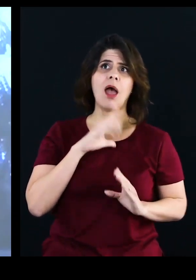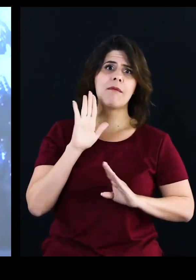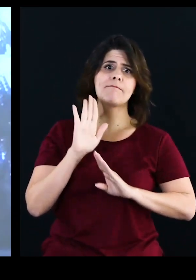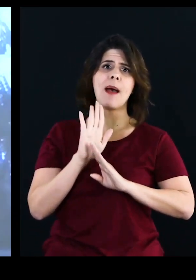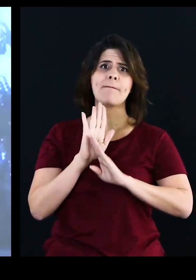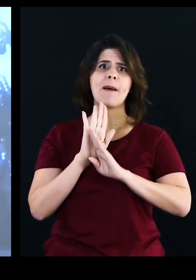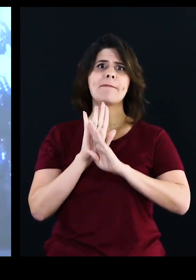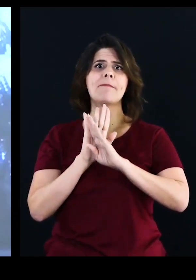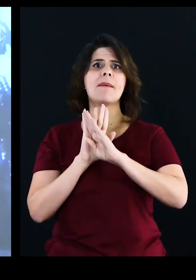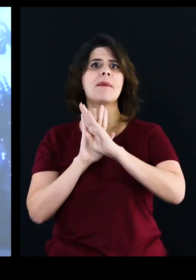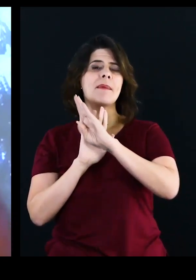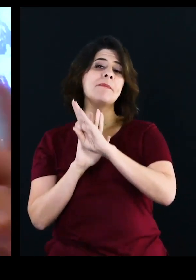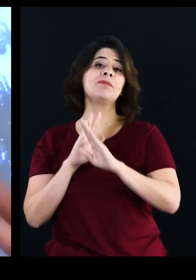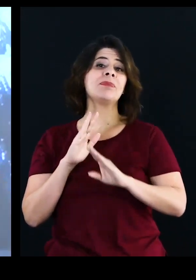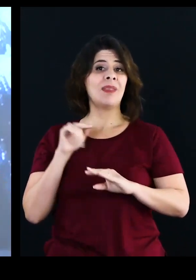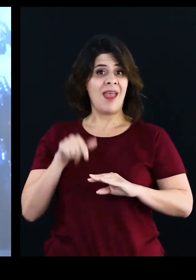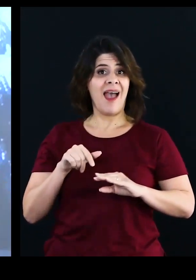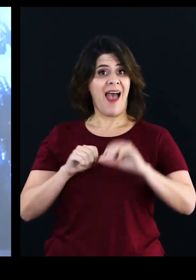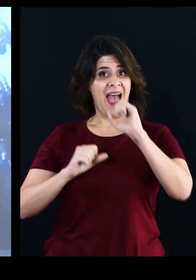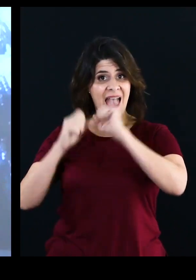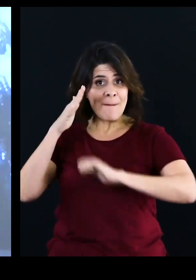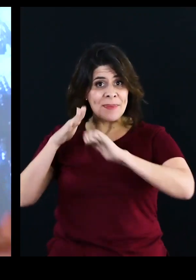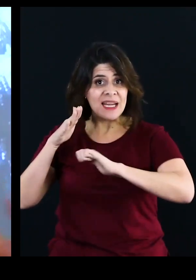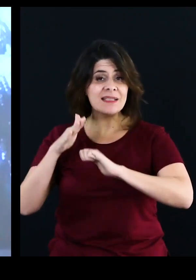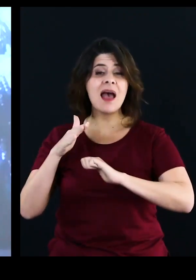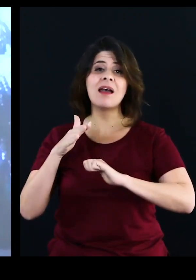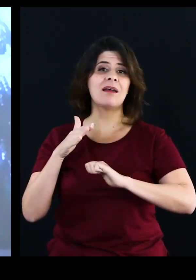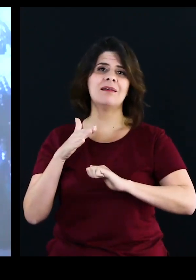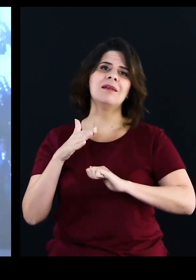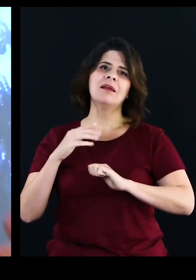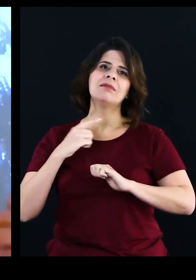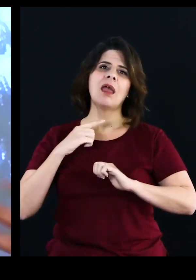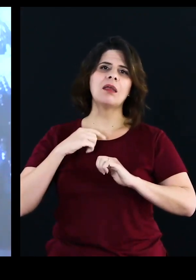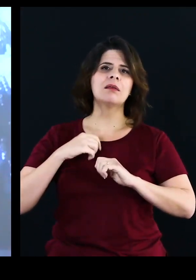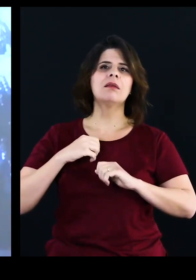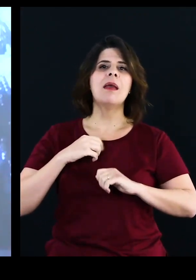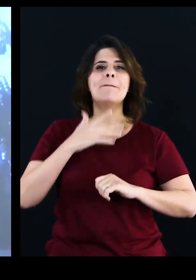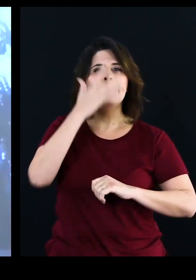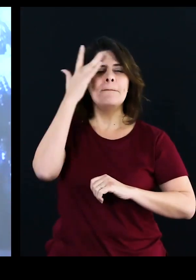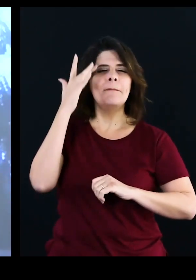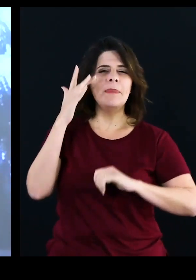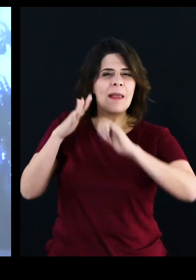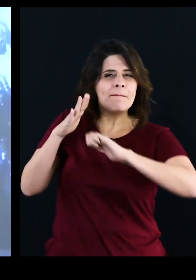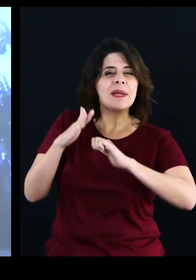apoiadores da cultura no Brasil. A dimensão da ciência também na nossa área, tem o